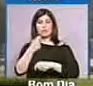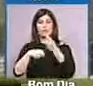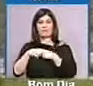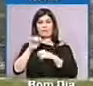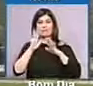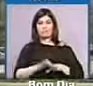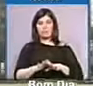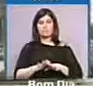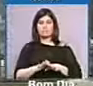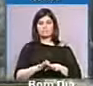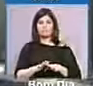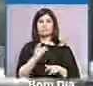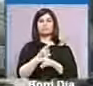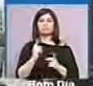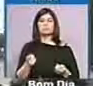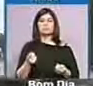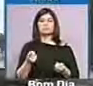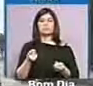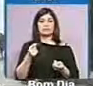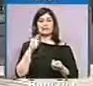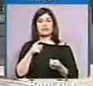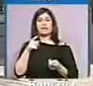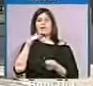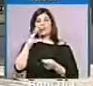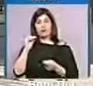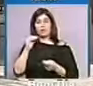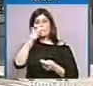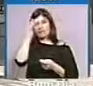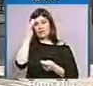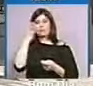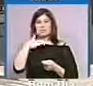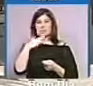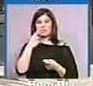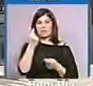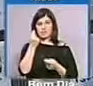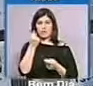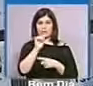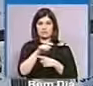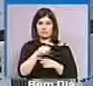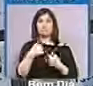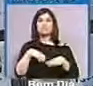vender as casas da banca, mesmo com todas as facilidades. É que, para as pessoas